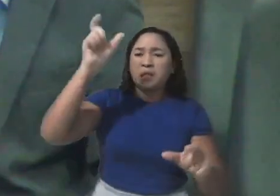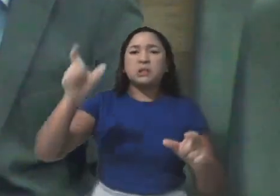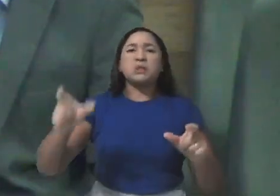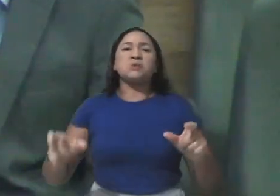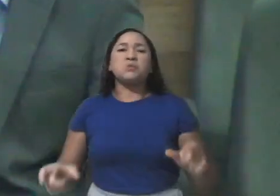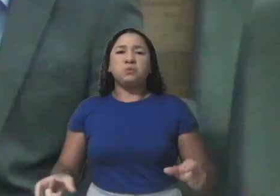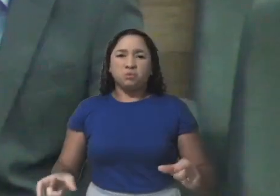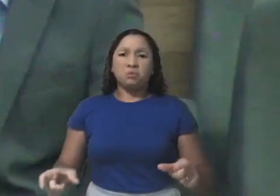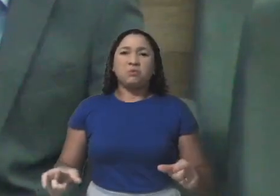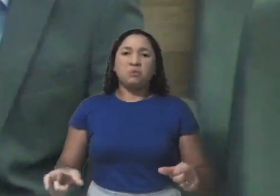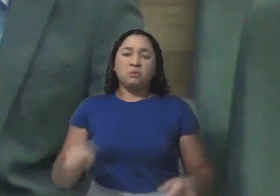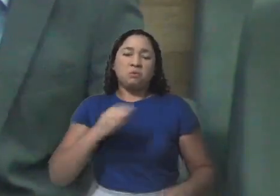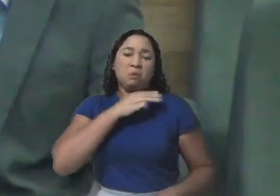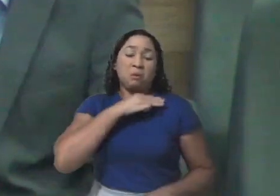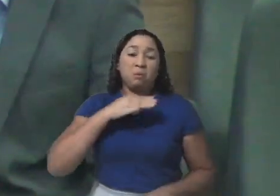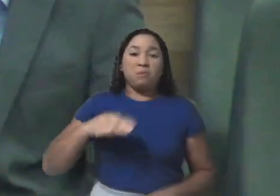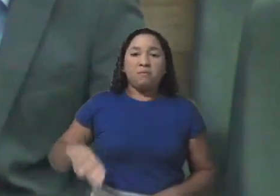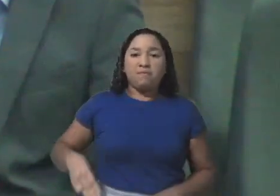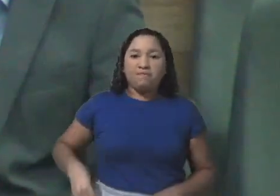Então,